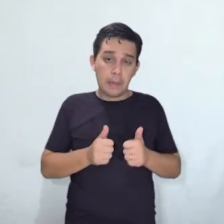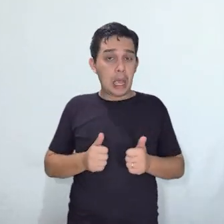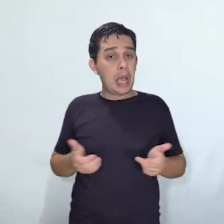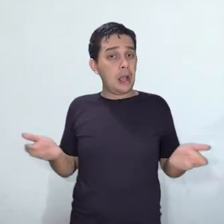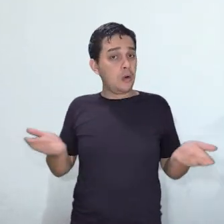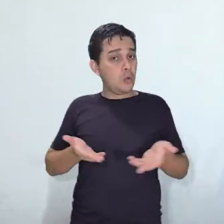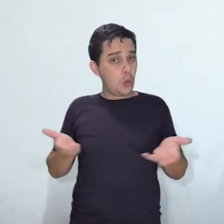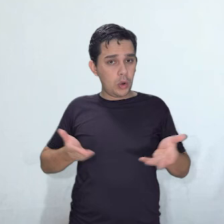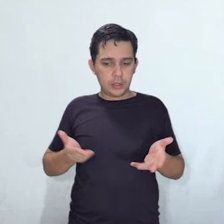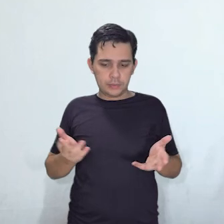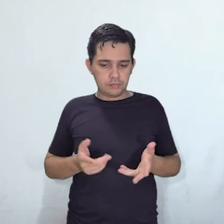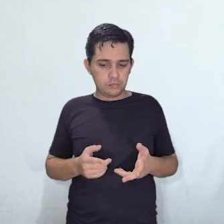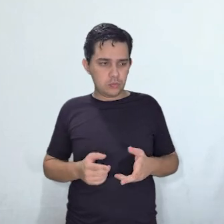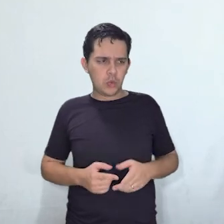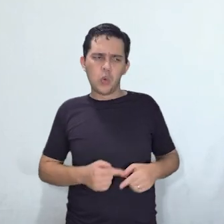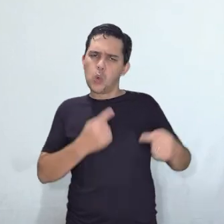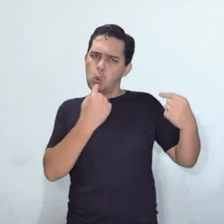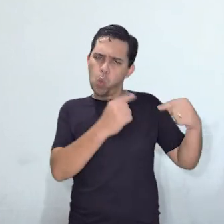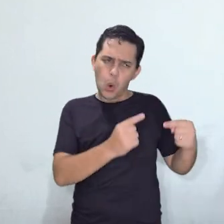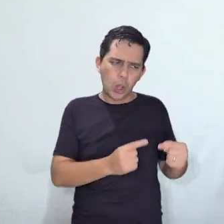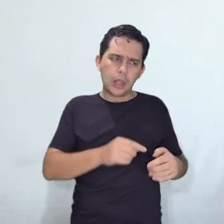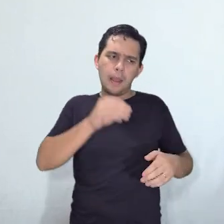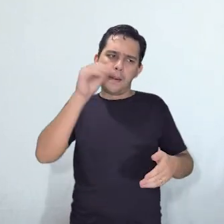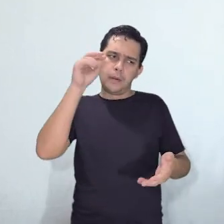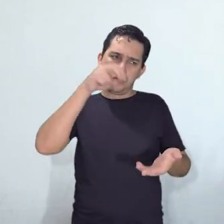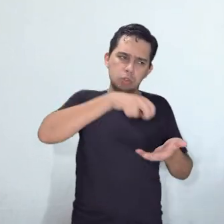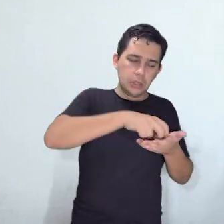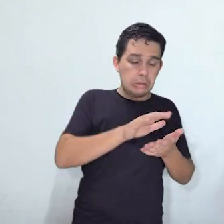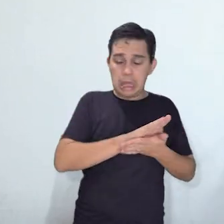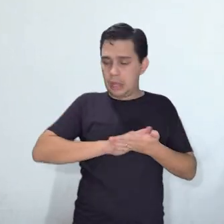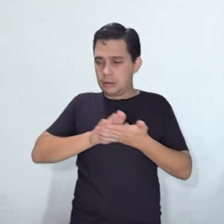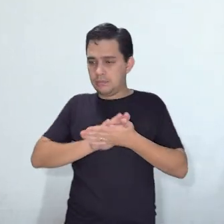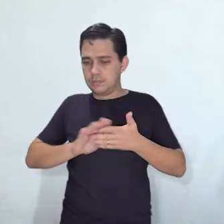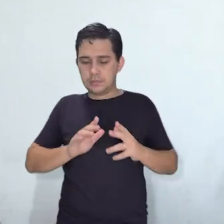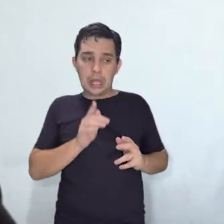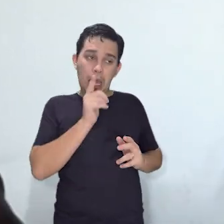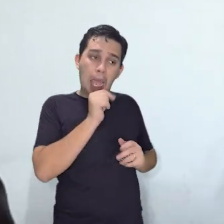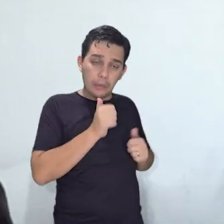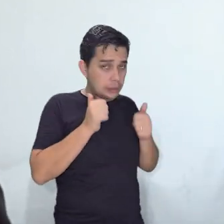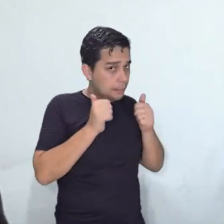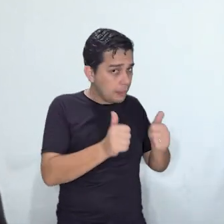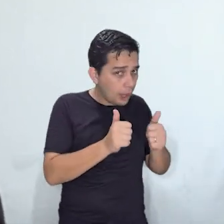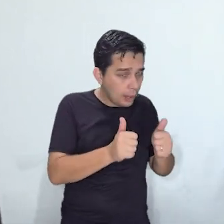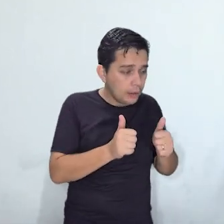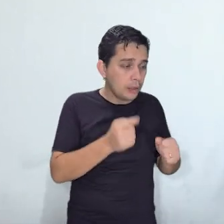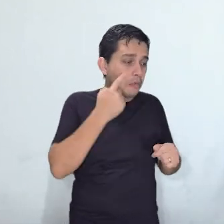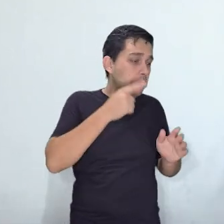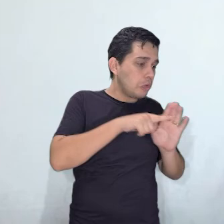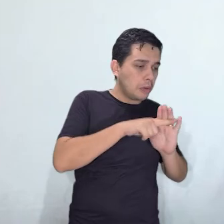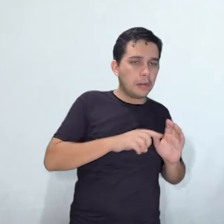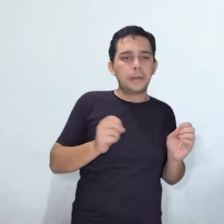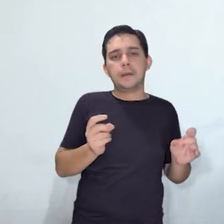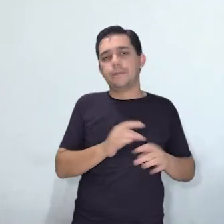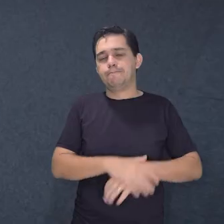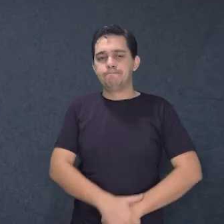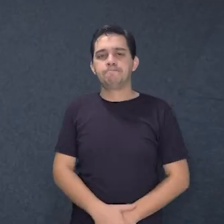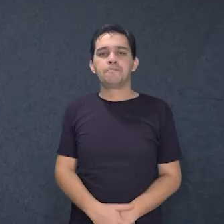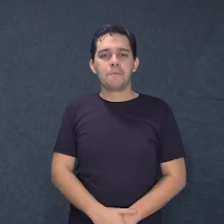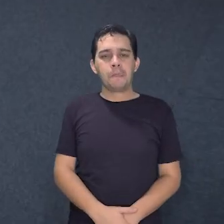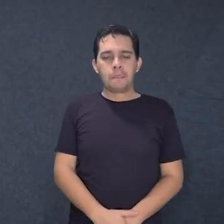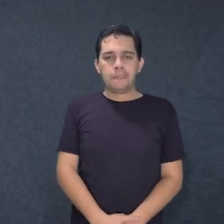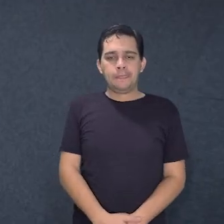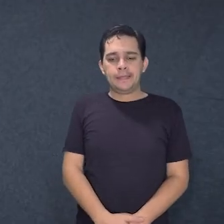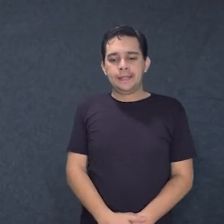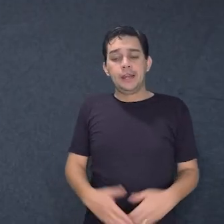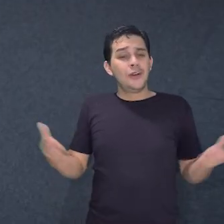necessária nenhuma correção imediata nesta água tratada e distribuída à população. E